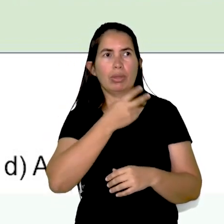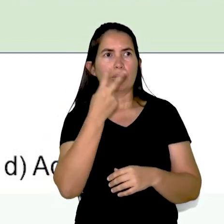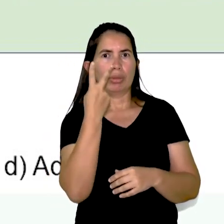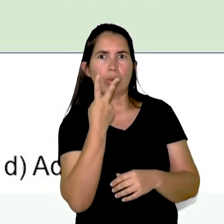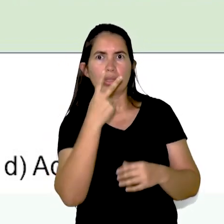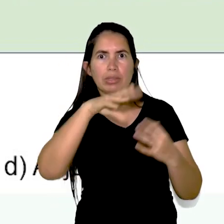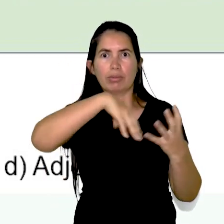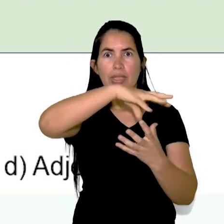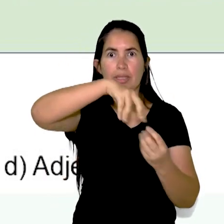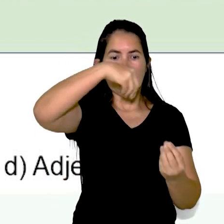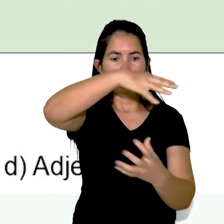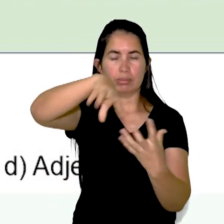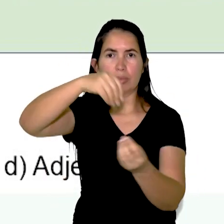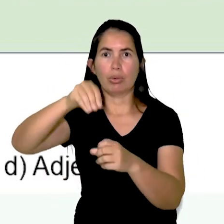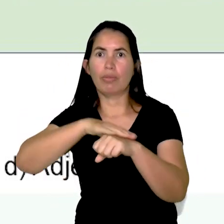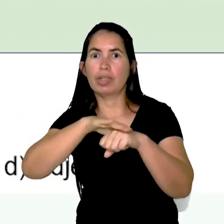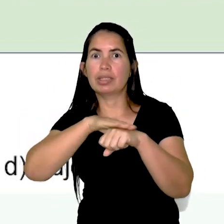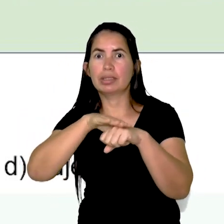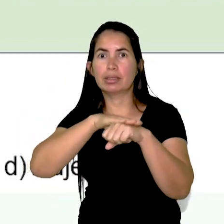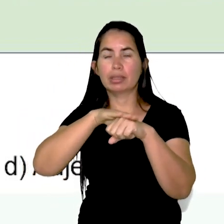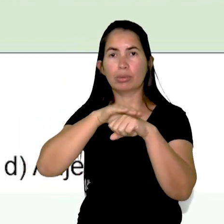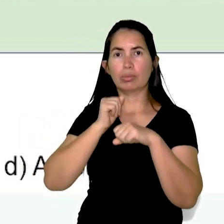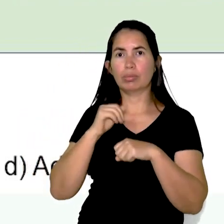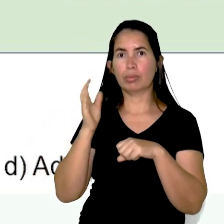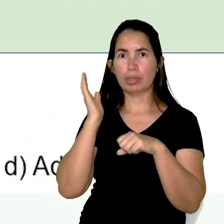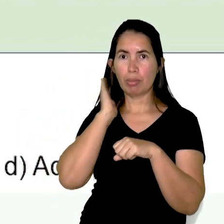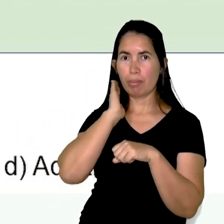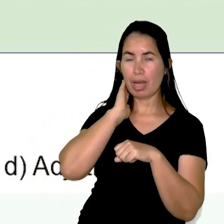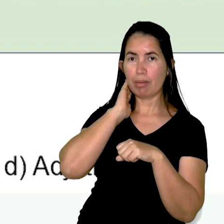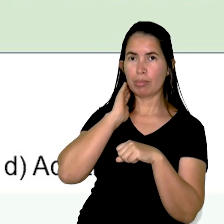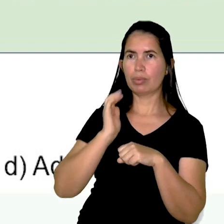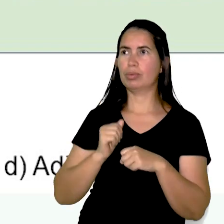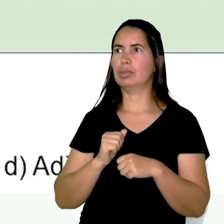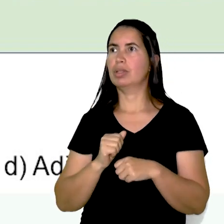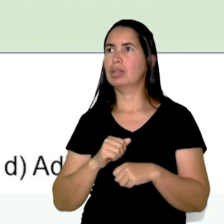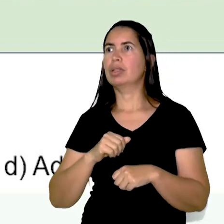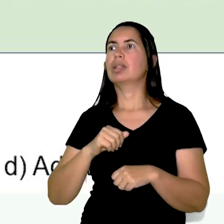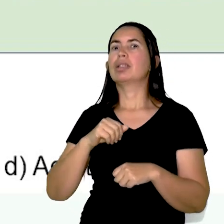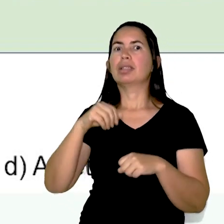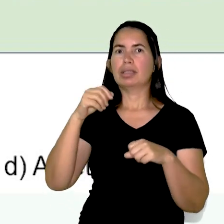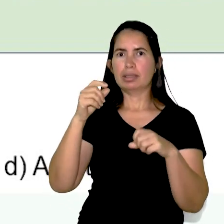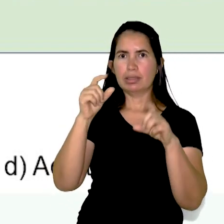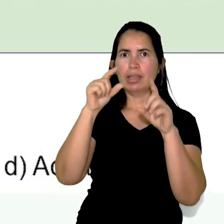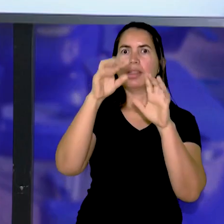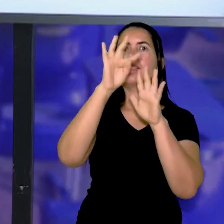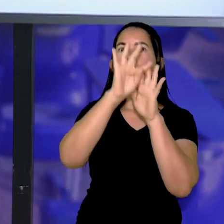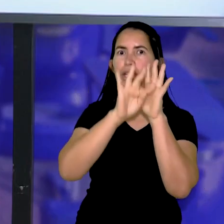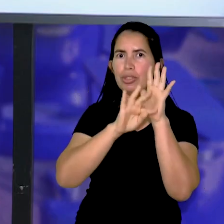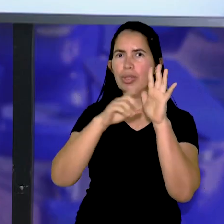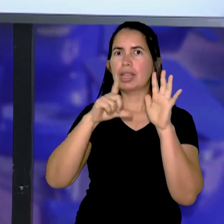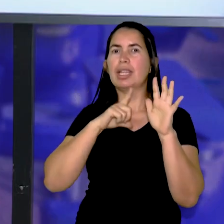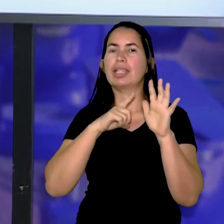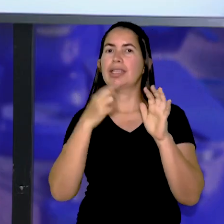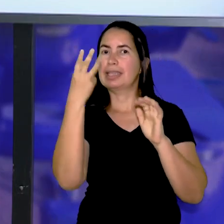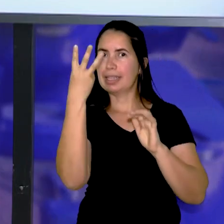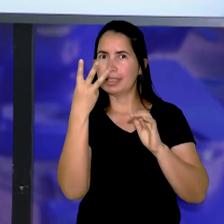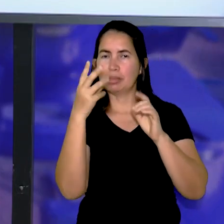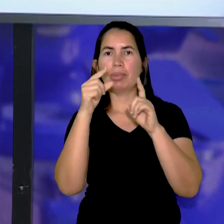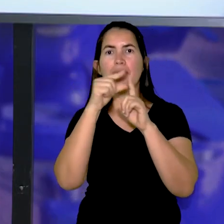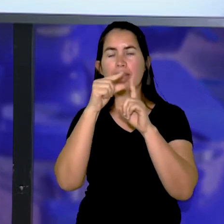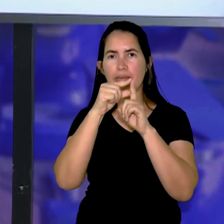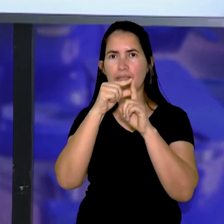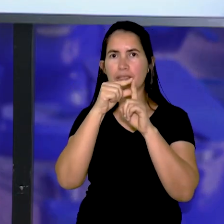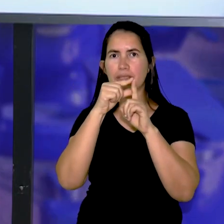2 fantasmas conversando, queixando-se assim. Nesse trecho do texto tem 3 palavras